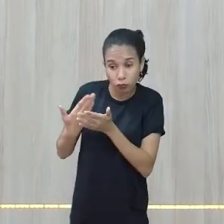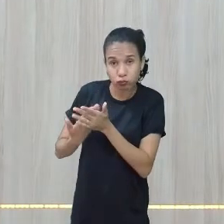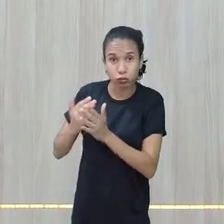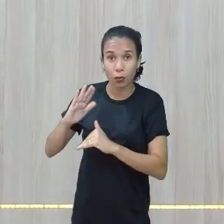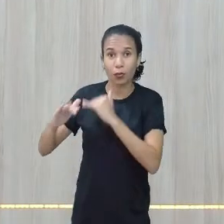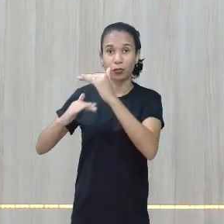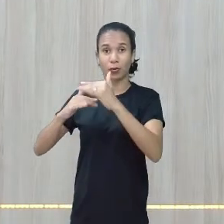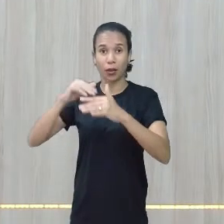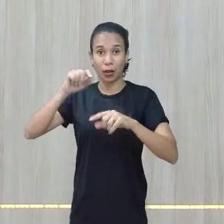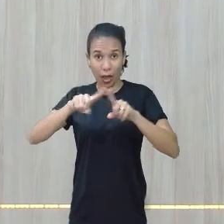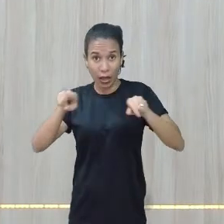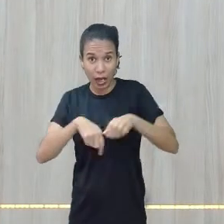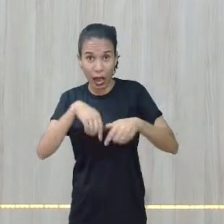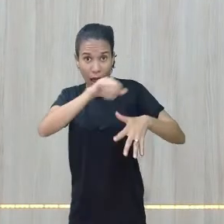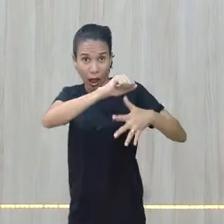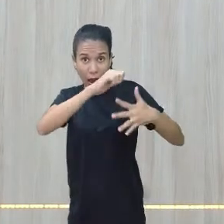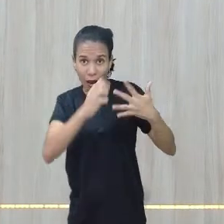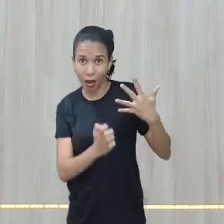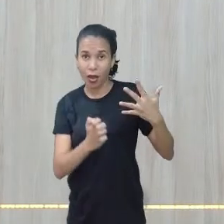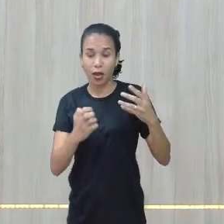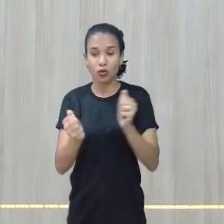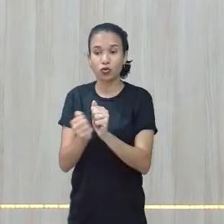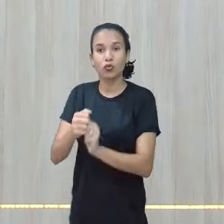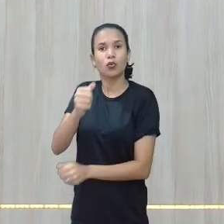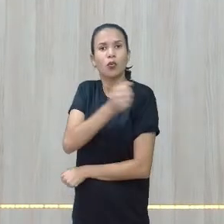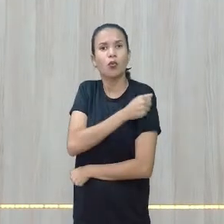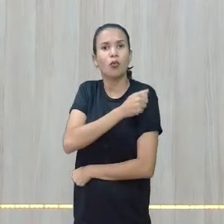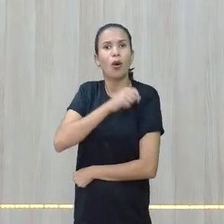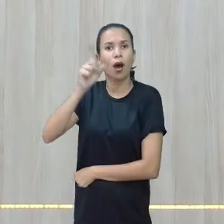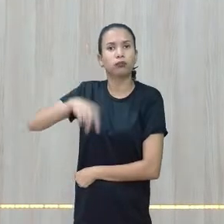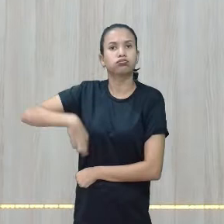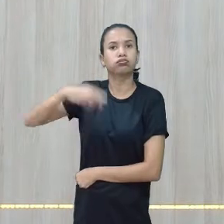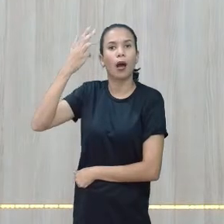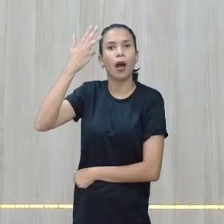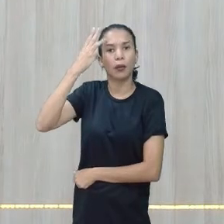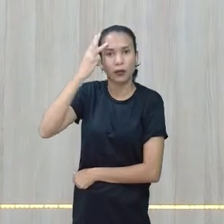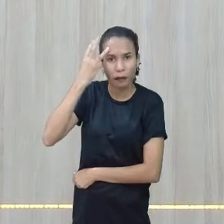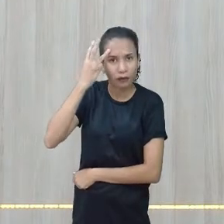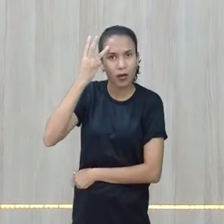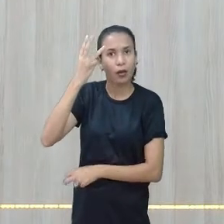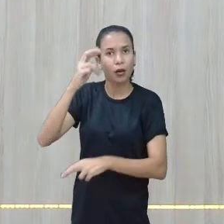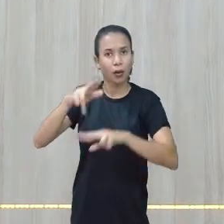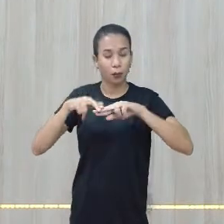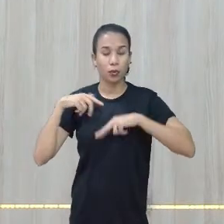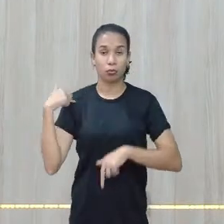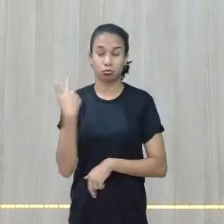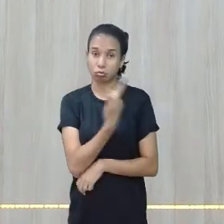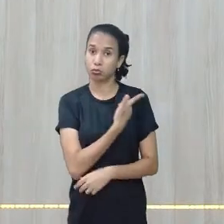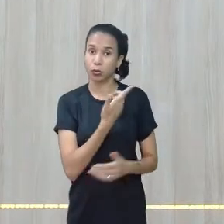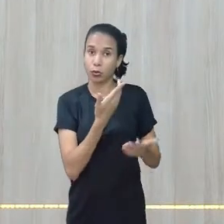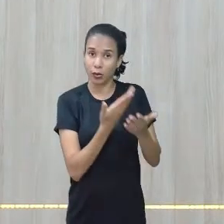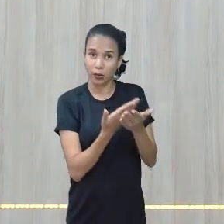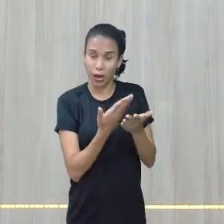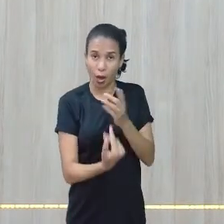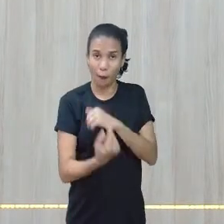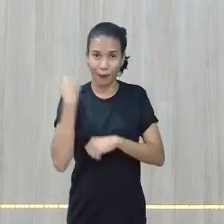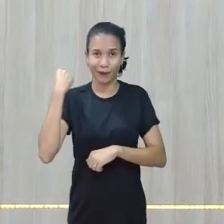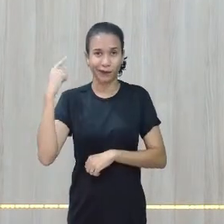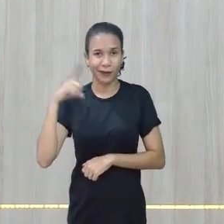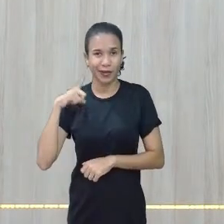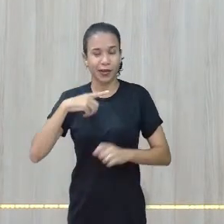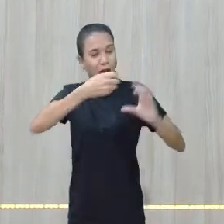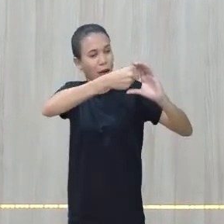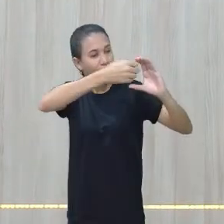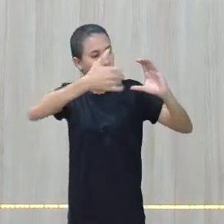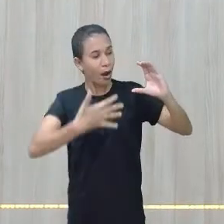recursos multifuncionais com o estudante com deficiência intelectual. Então, nós vimos no nosso encontro algumas